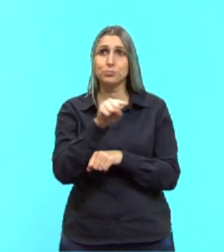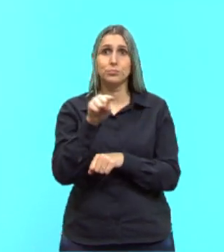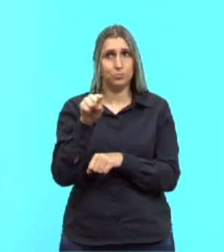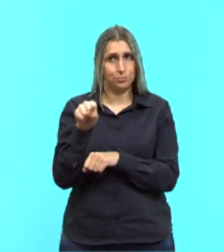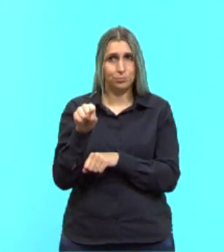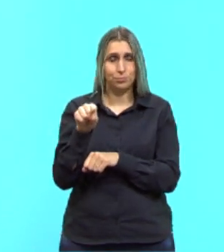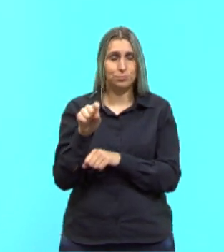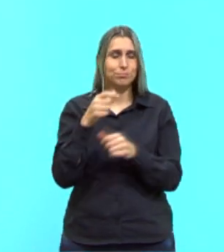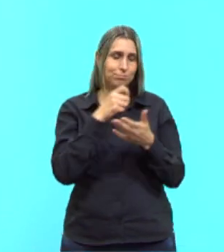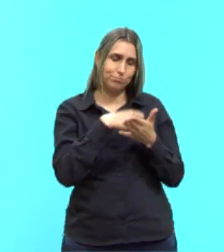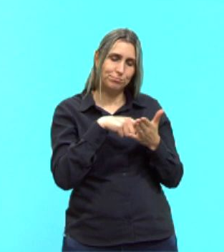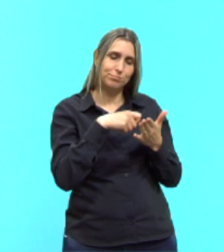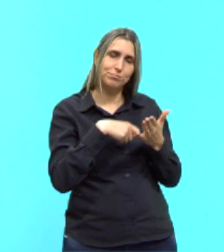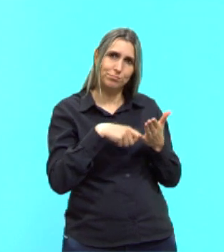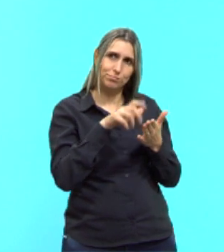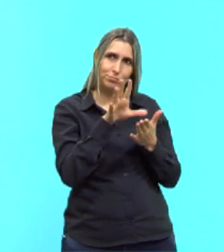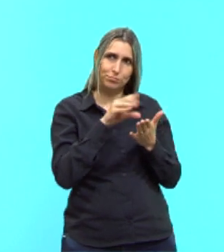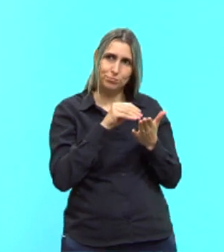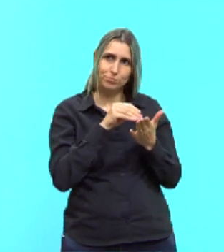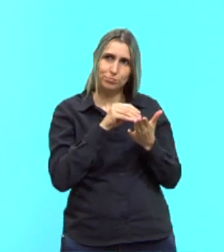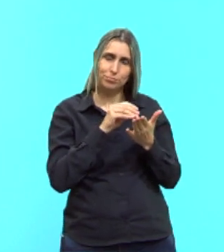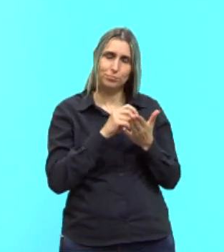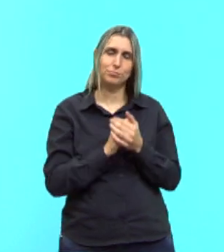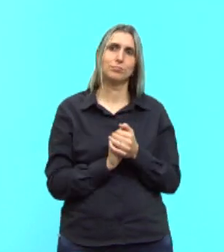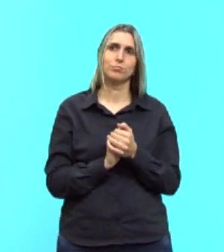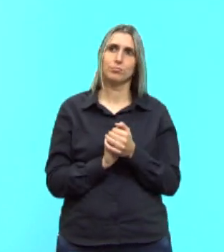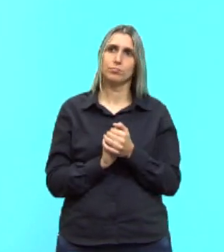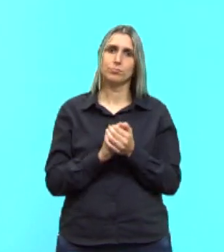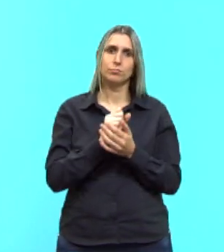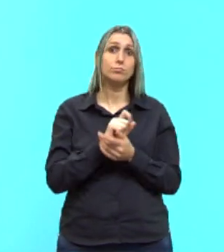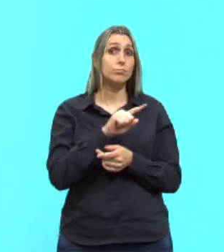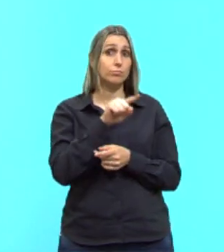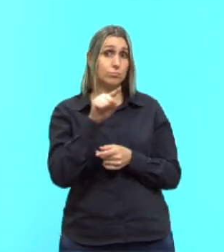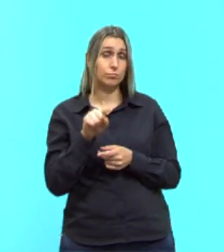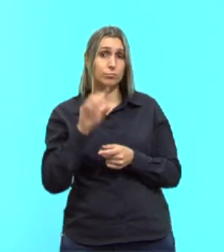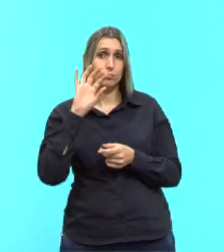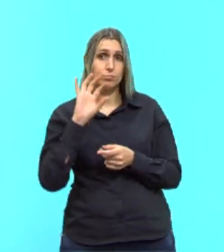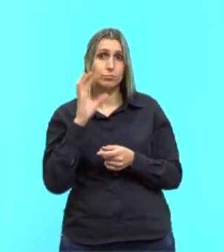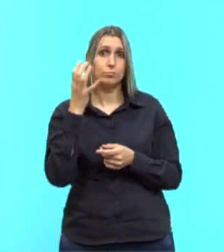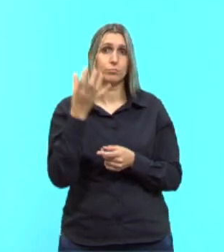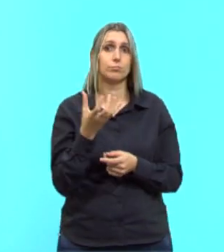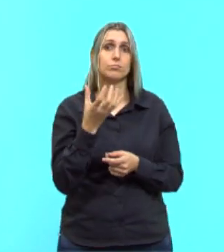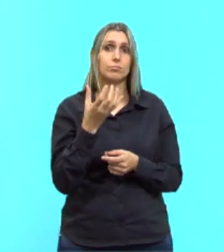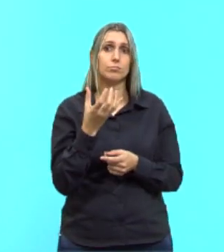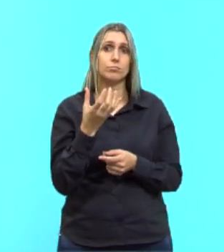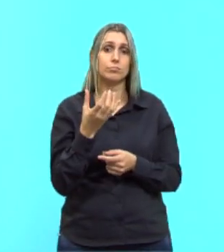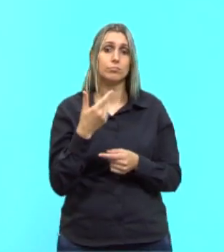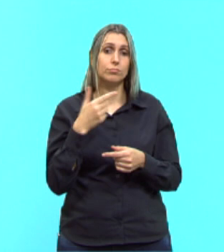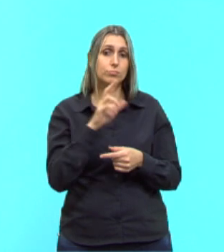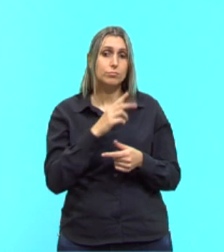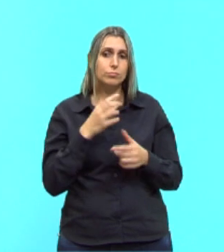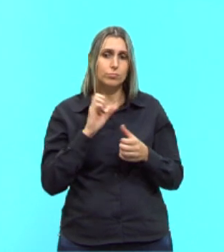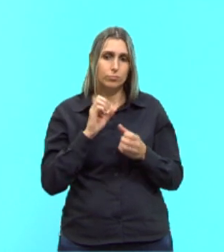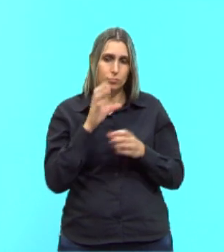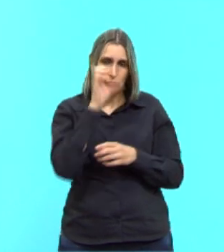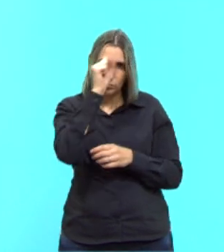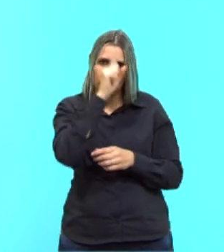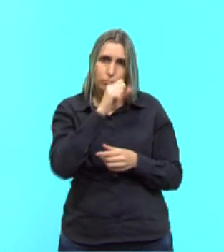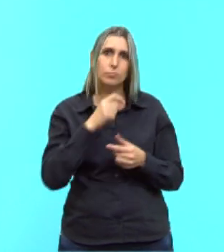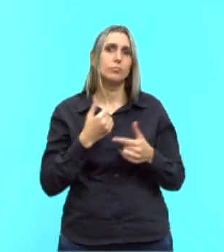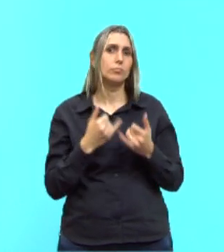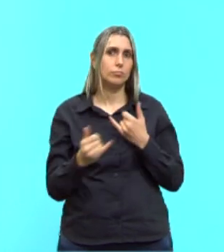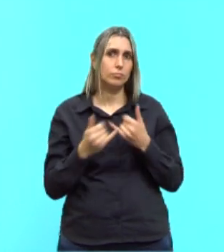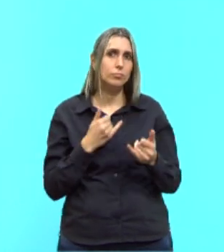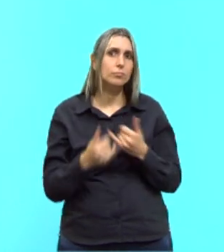aí anotando de alguma forma, tá? Para que vocês resolvam, para que vocês trabalhem em cima dessas situações